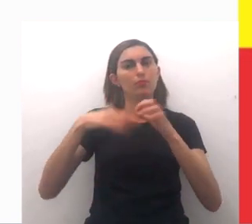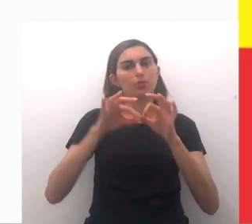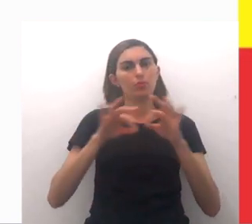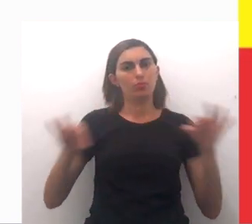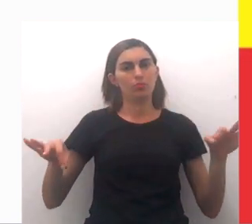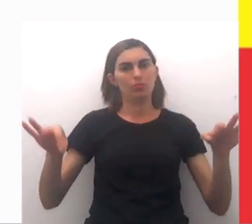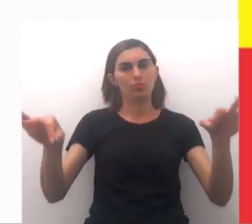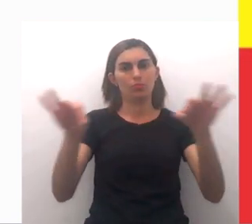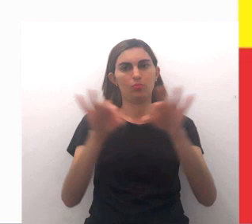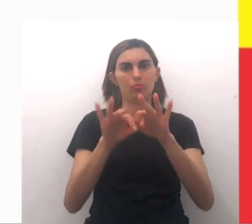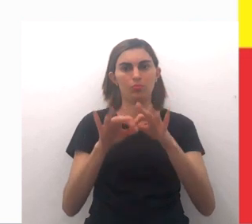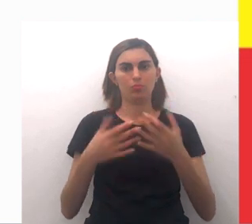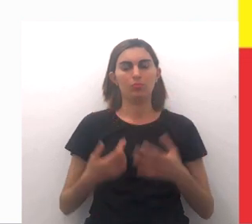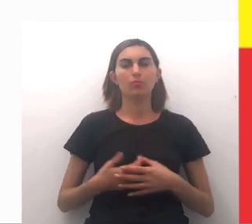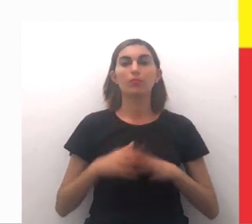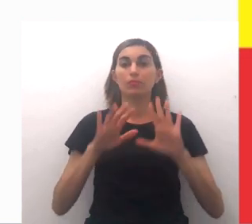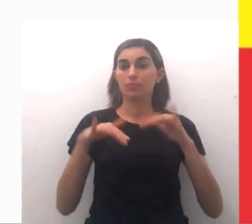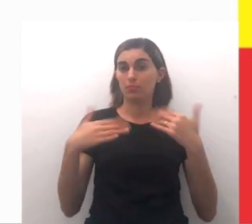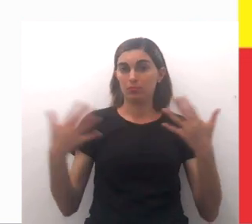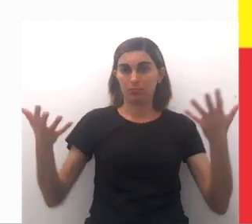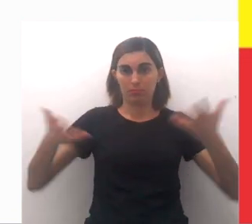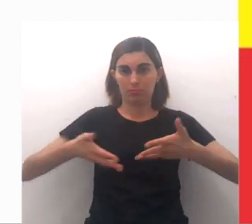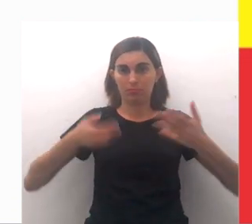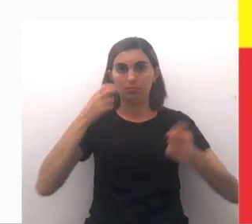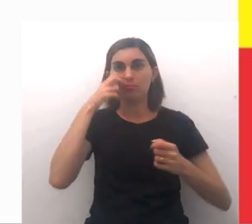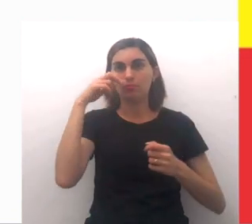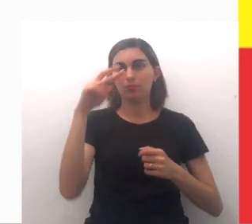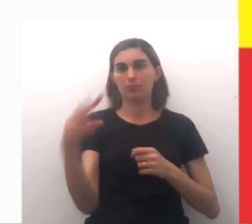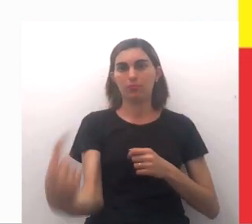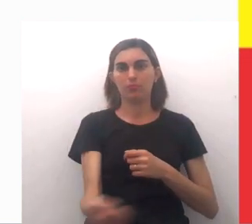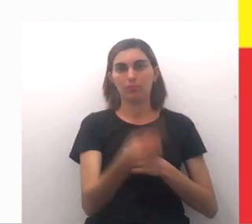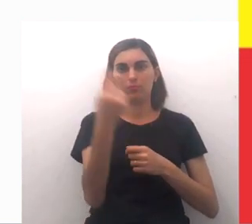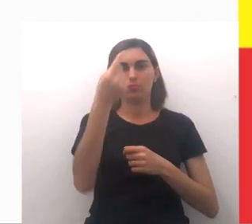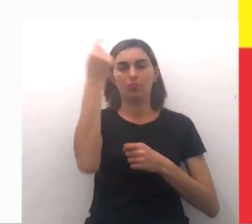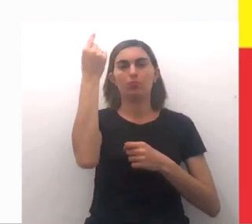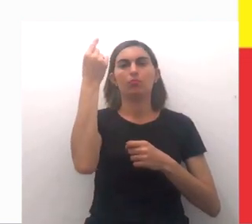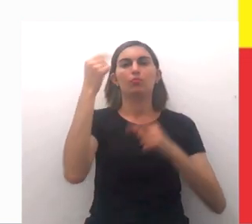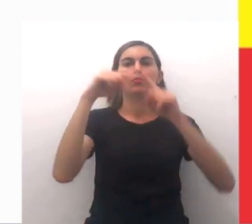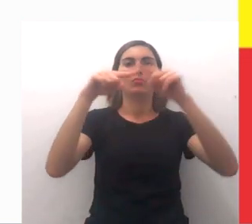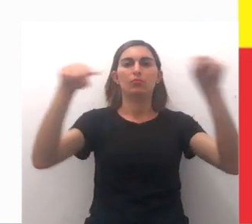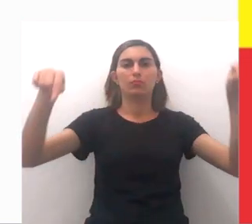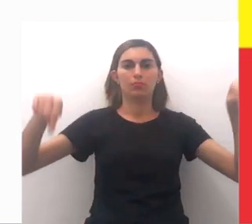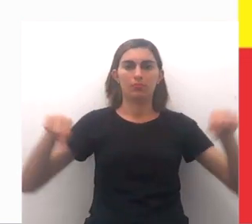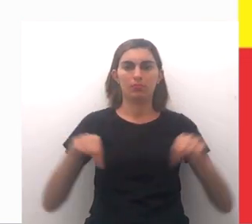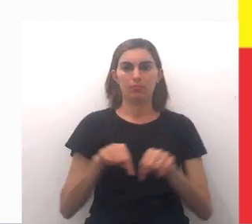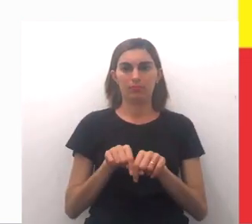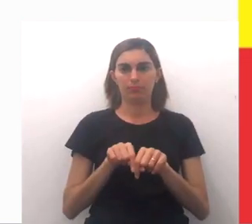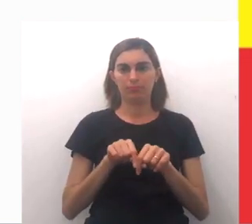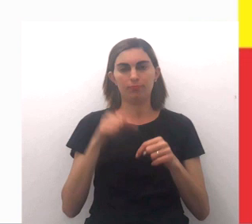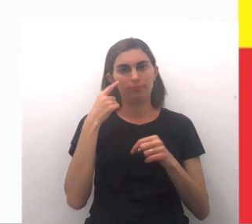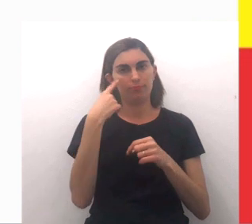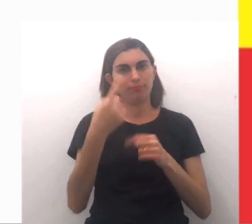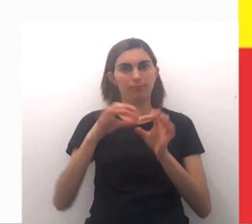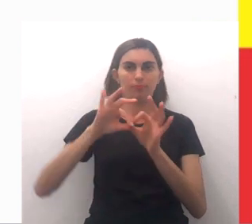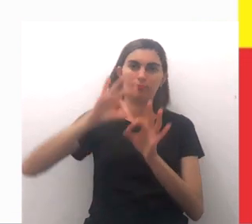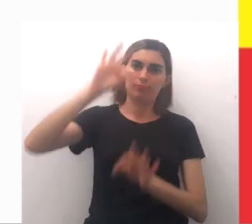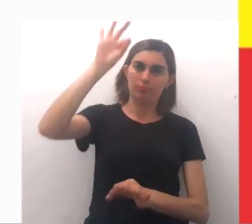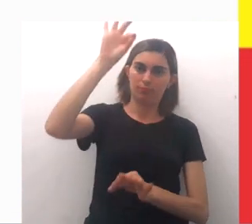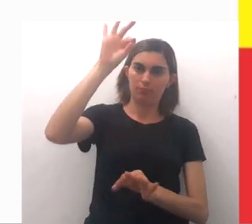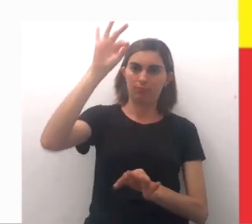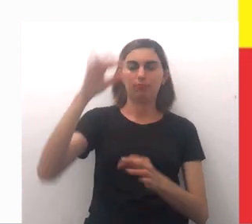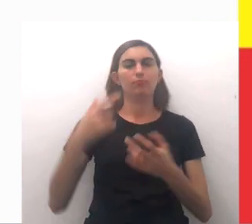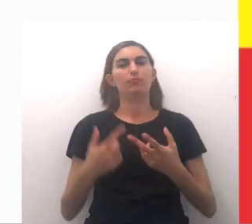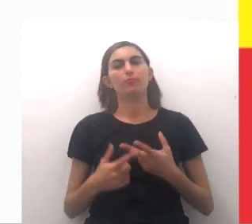vezes largura. Então, agora, veja a altura. Altura, essa parte aqui, ó. A altura, que vai ser o